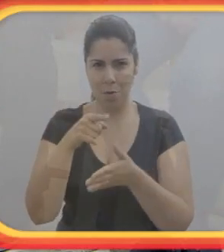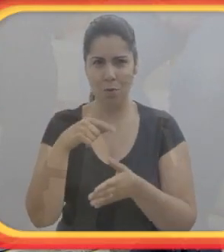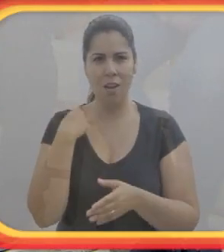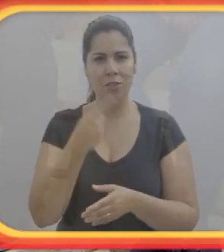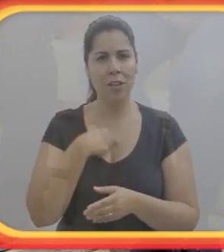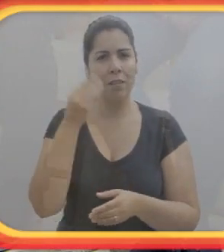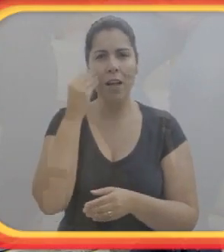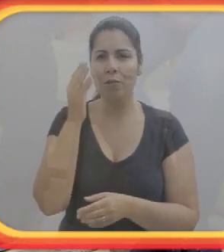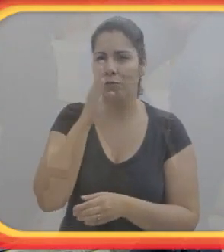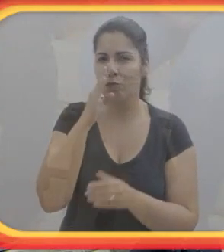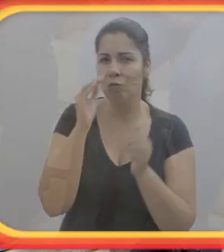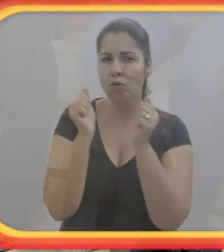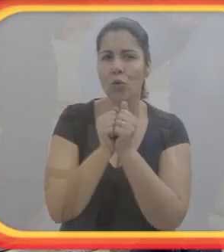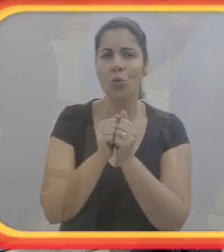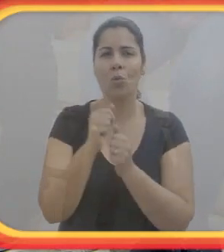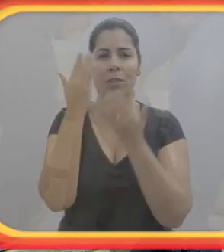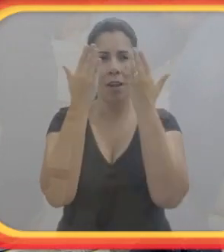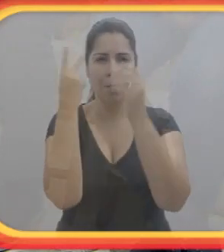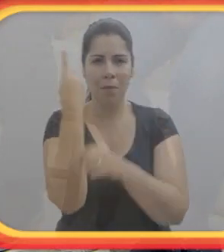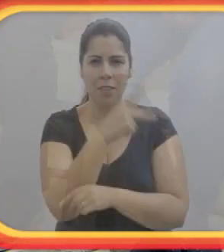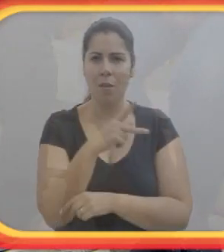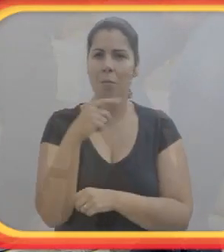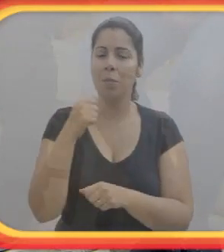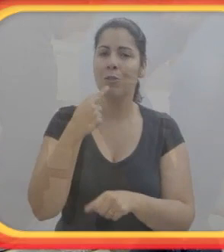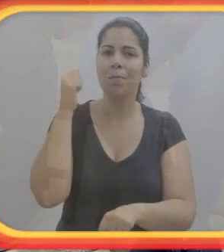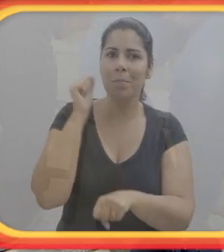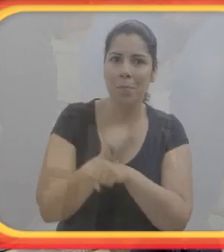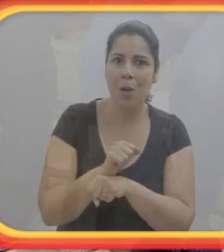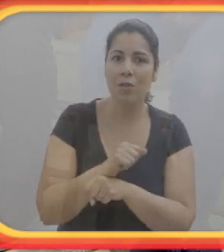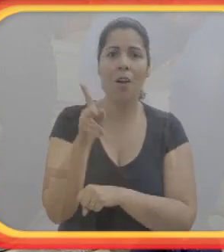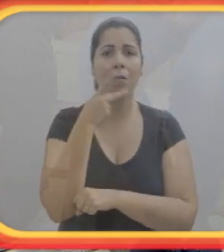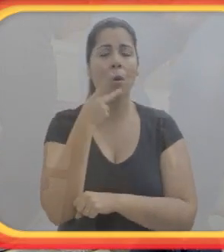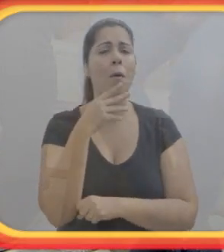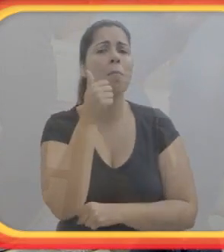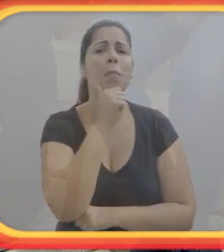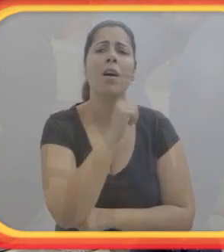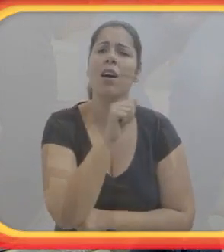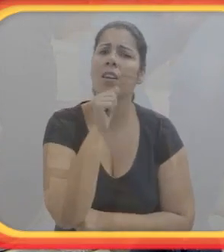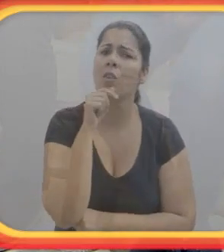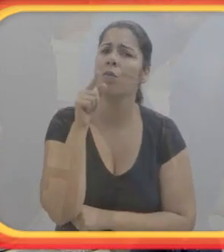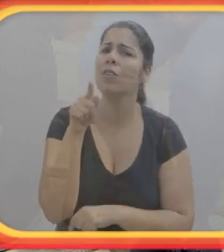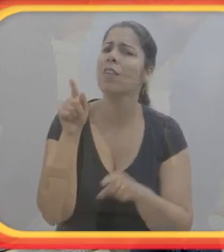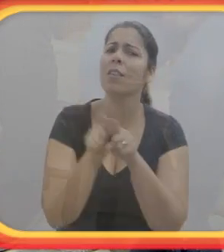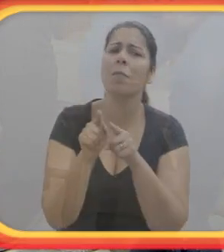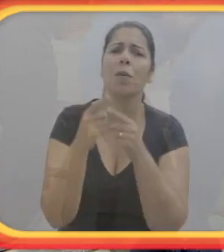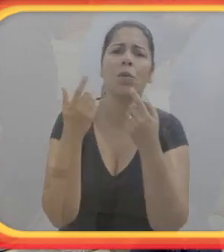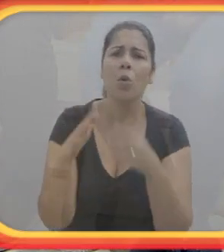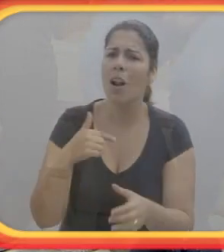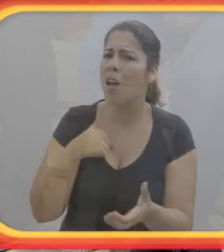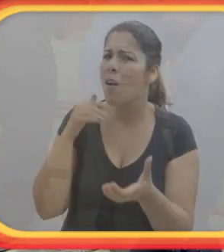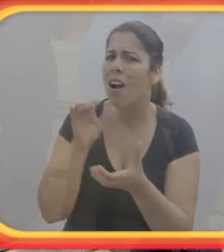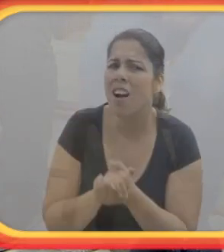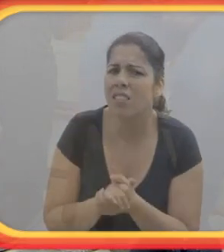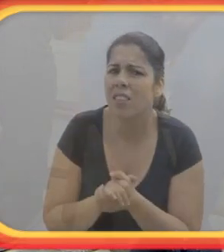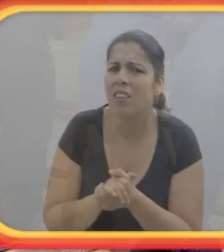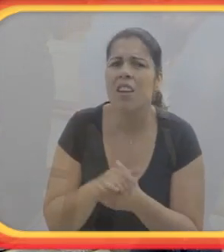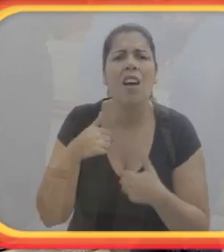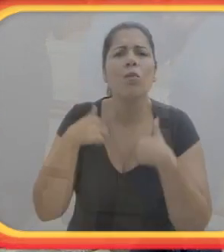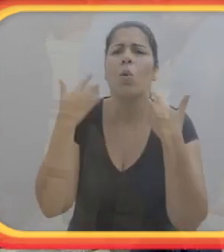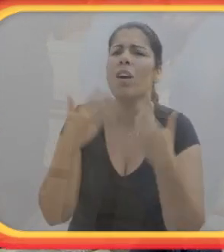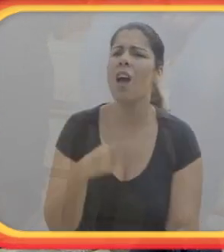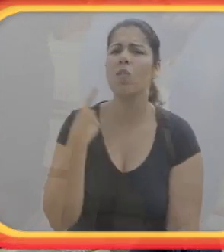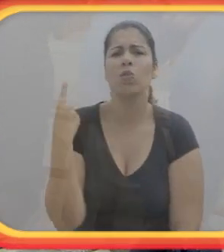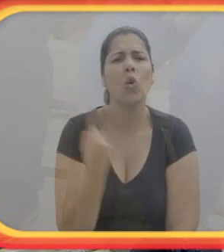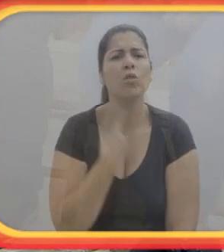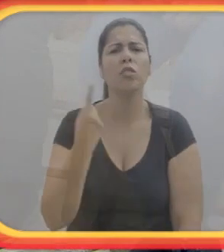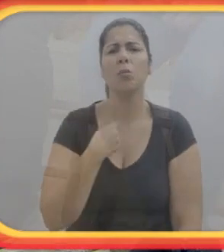reação dele? E ele olhou e ele deu um berro e ele olhou para mim, a terapeuta que estava conduzindo essa sessão, que a